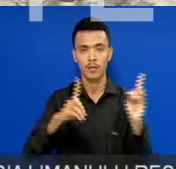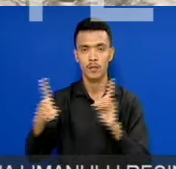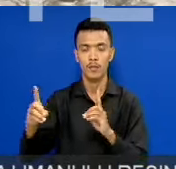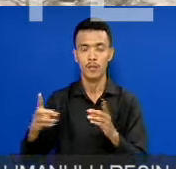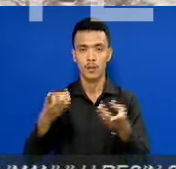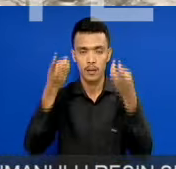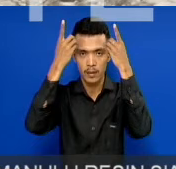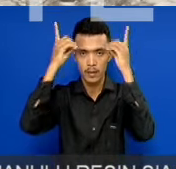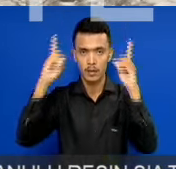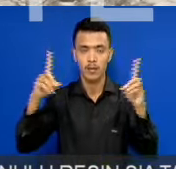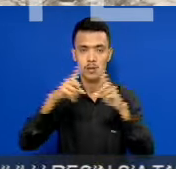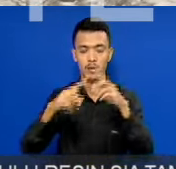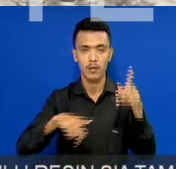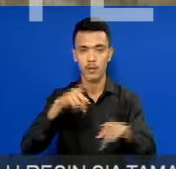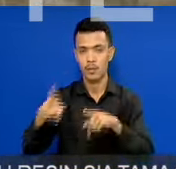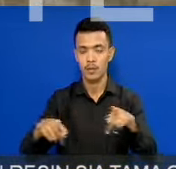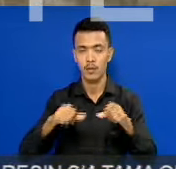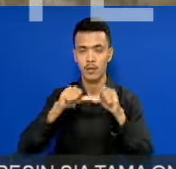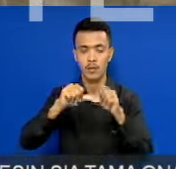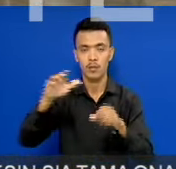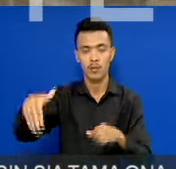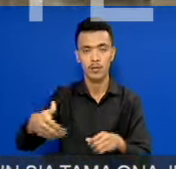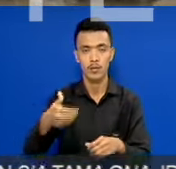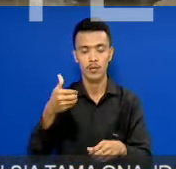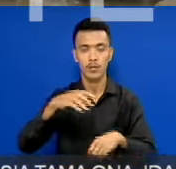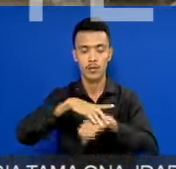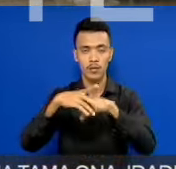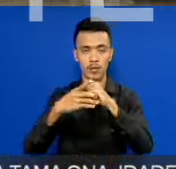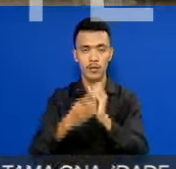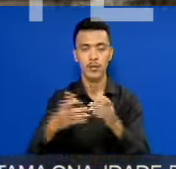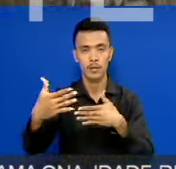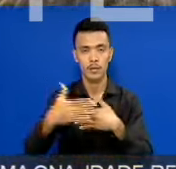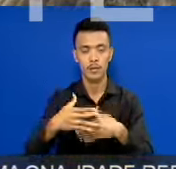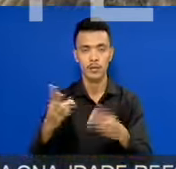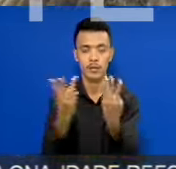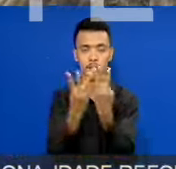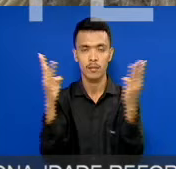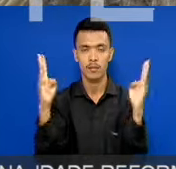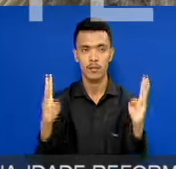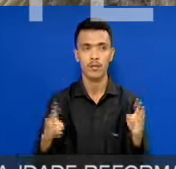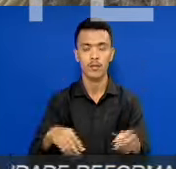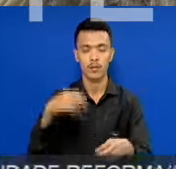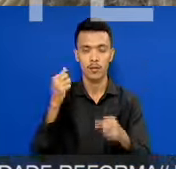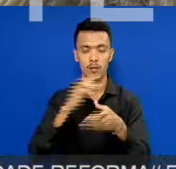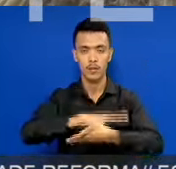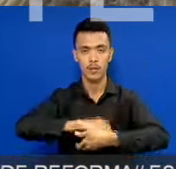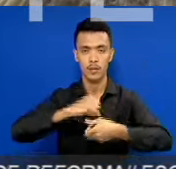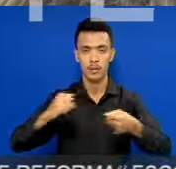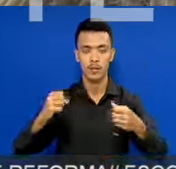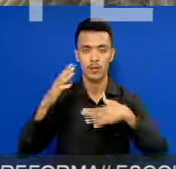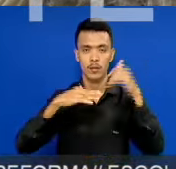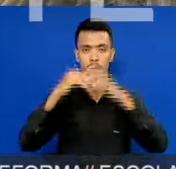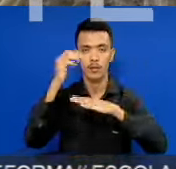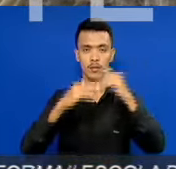ba comunidade ne be continua suru na Pinheira Raihene, Besik Moro Proteção, onde estraga infraestrutura